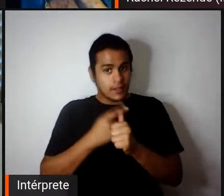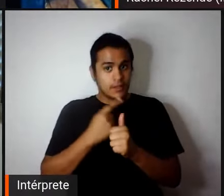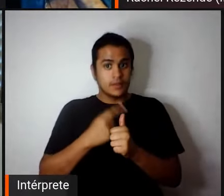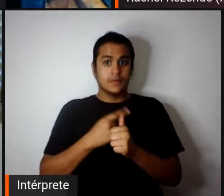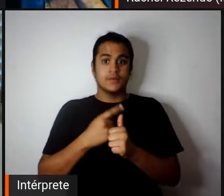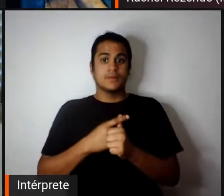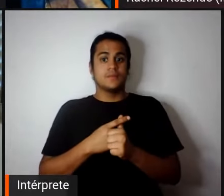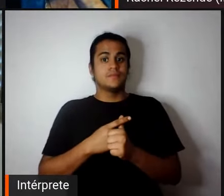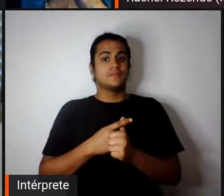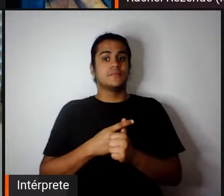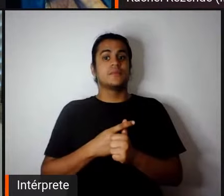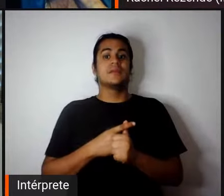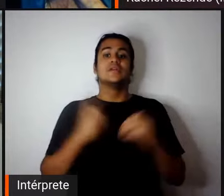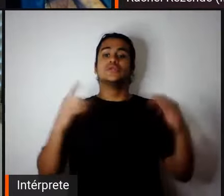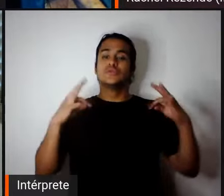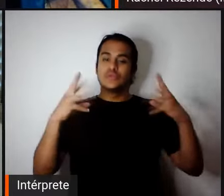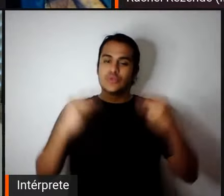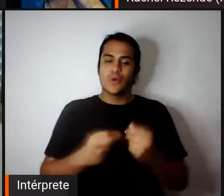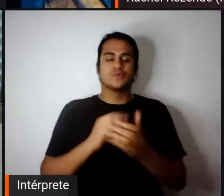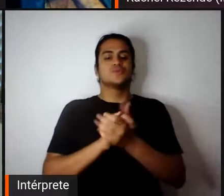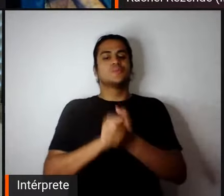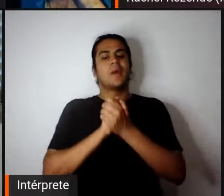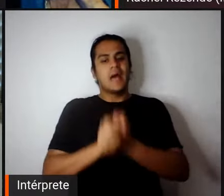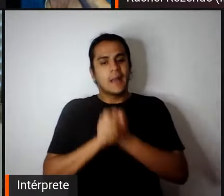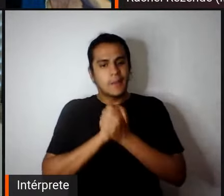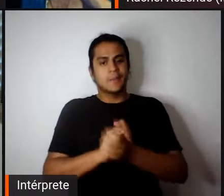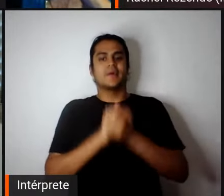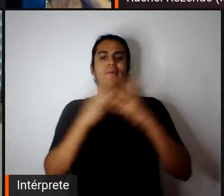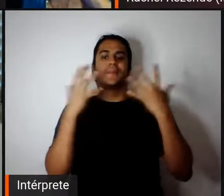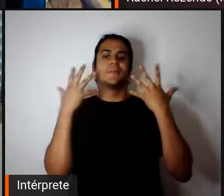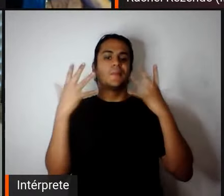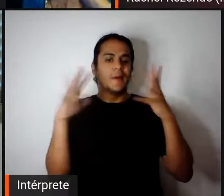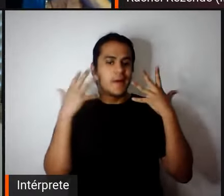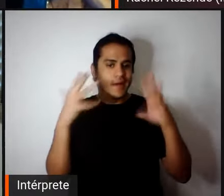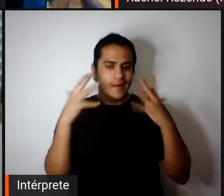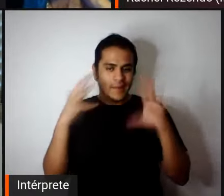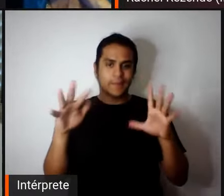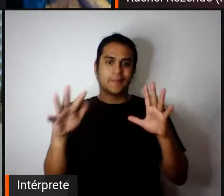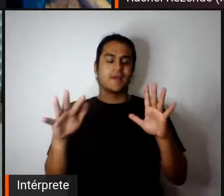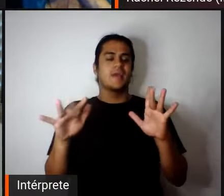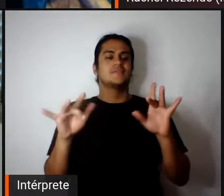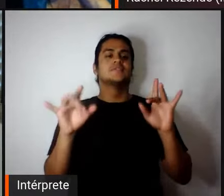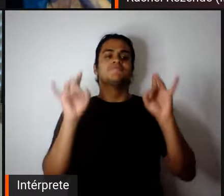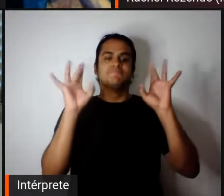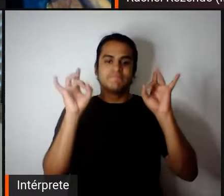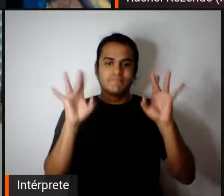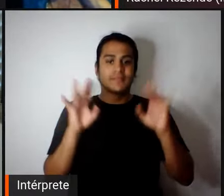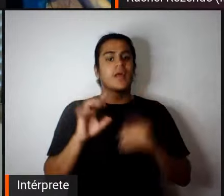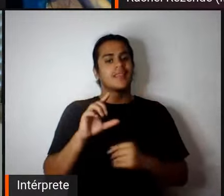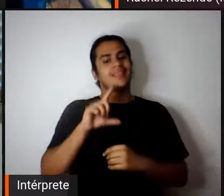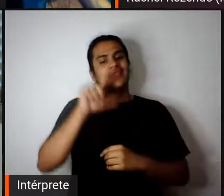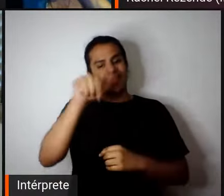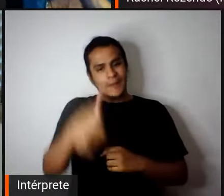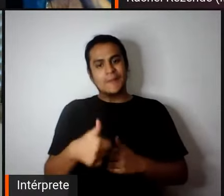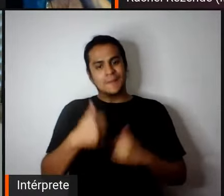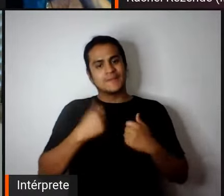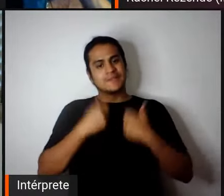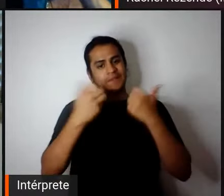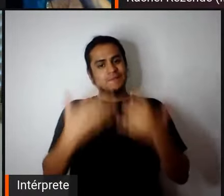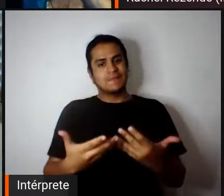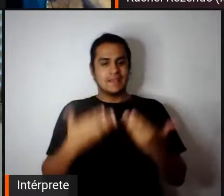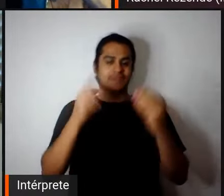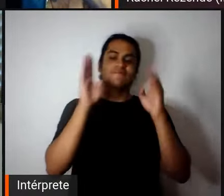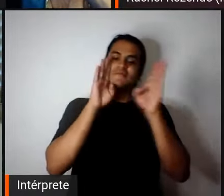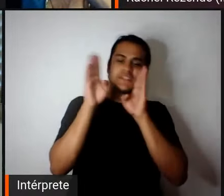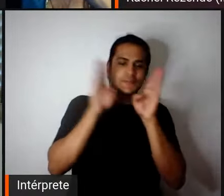as felicitações, parabéns e elogios à sua obra, a gente vai passar tudo depois para você, no Facebook,